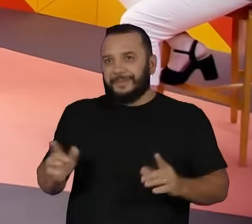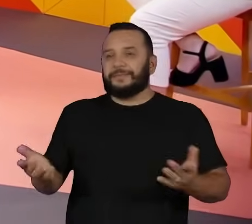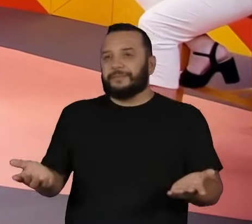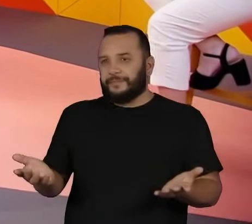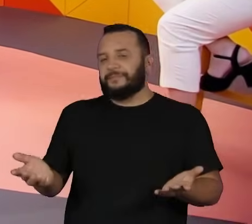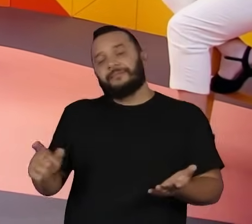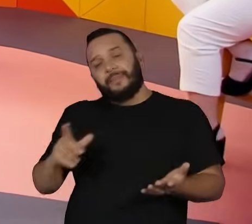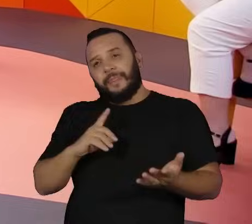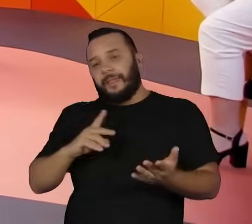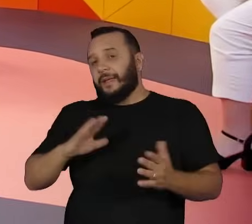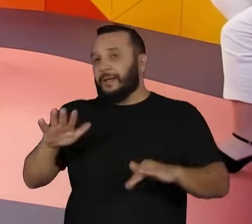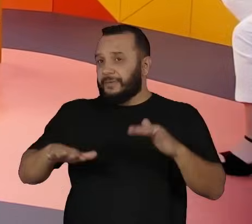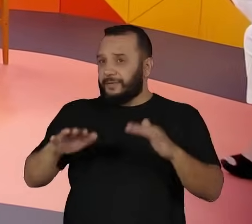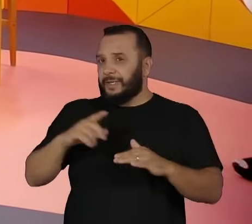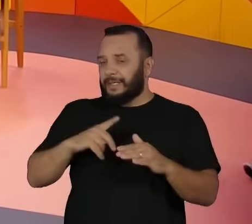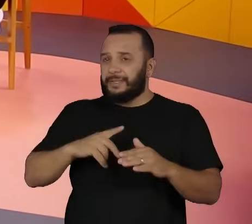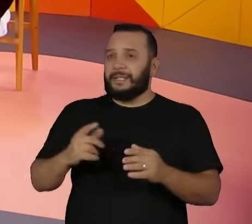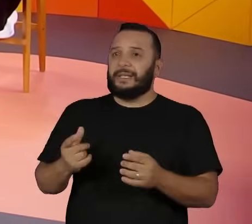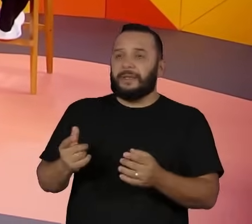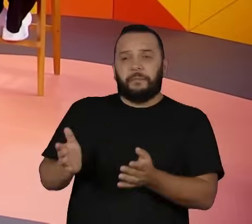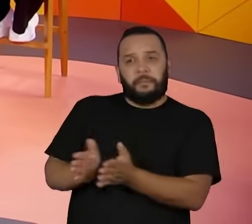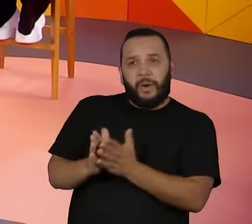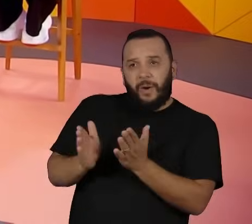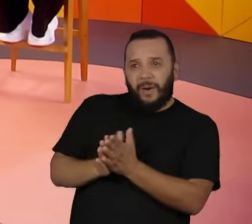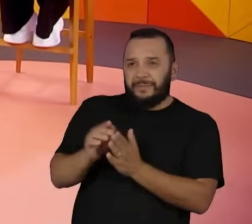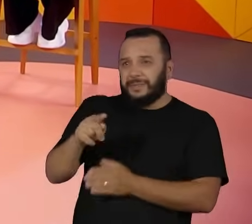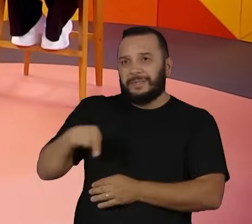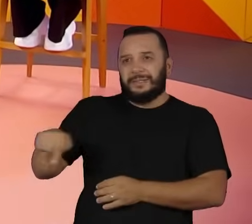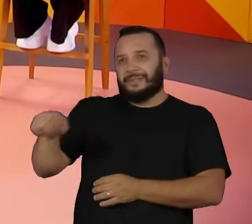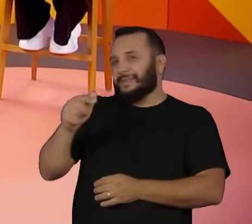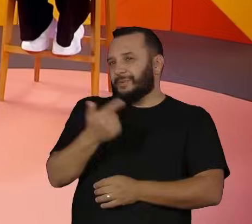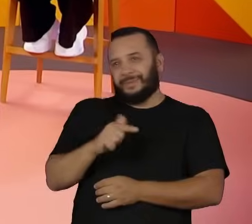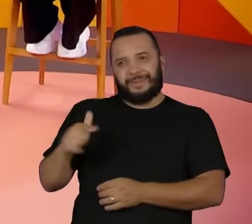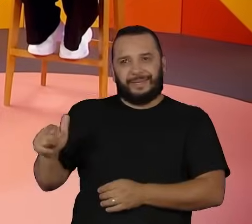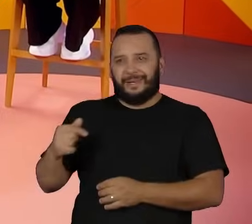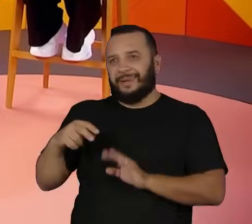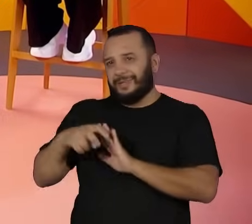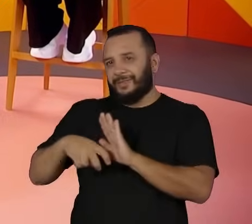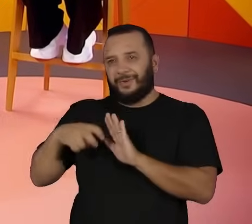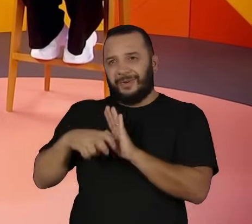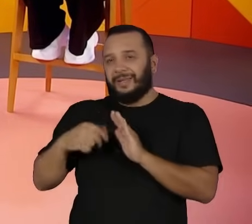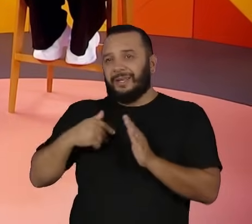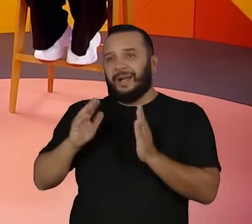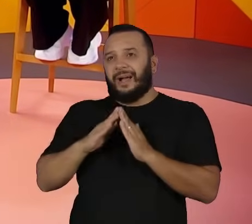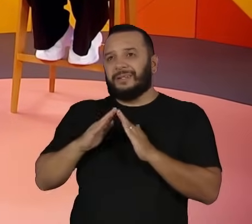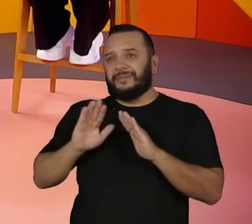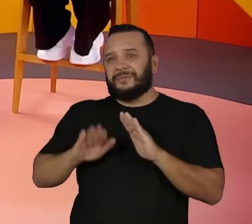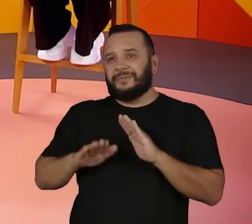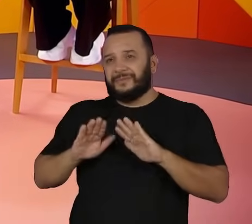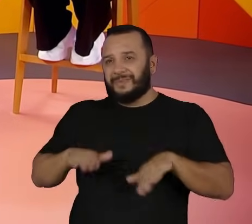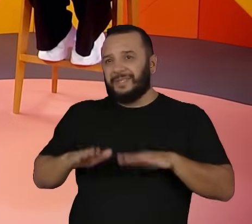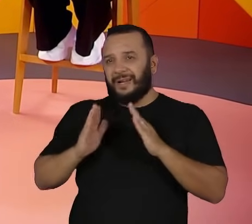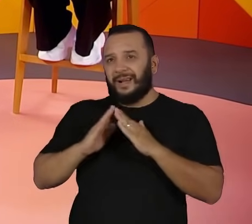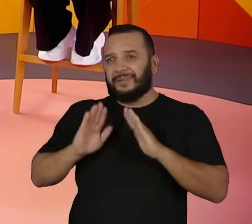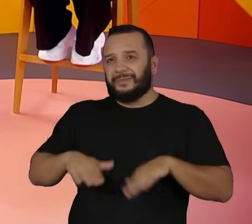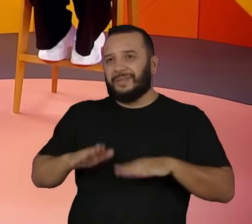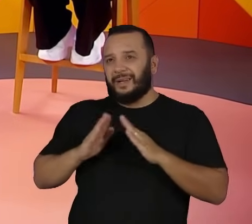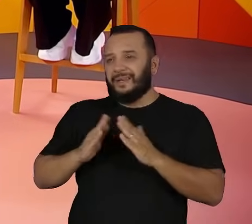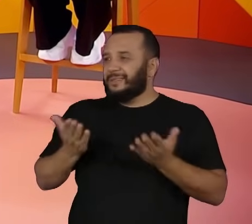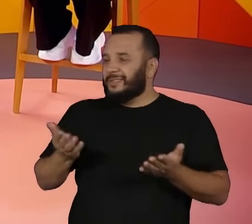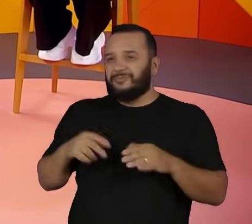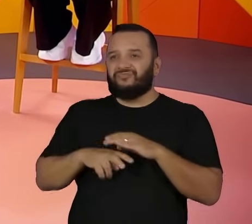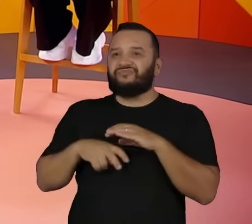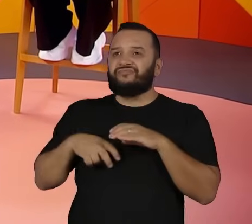do grau, dependendo da classe social, se você não tem uma cadeira de rodas, você simplesmente não sai de casa. Então, é uma questão social muito forte, né?